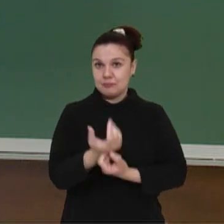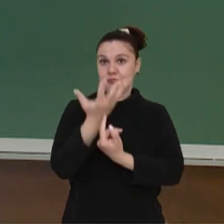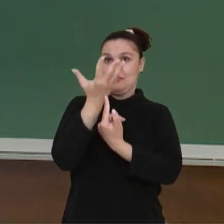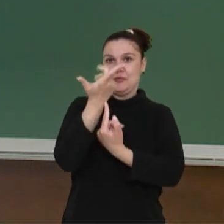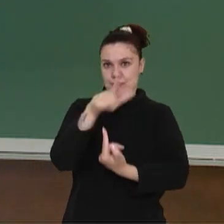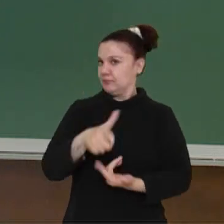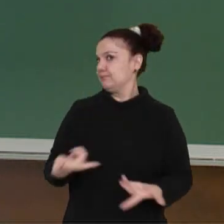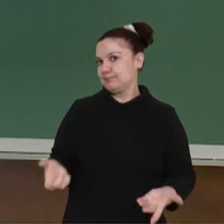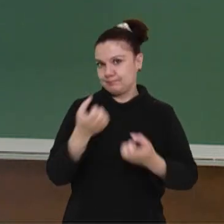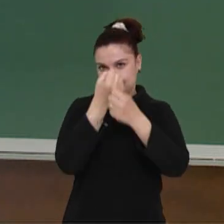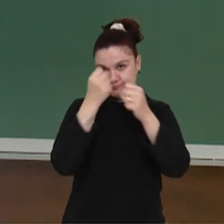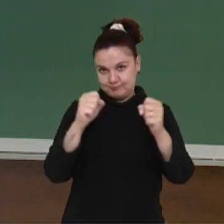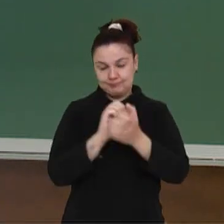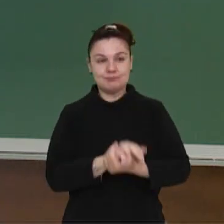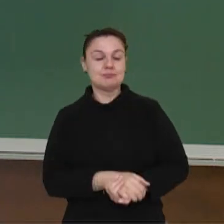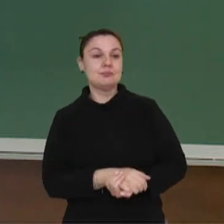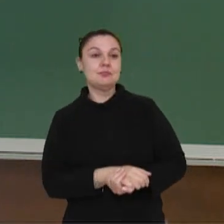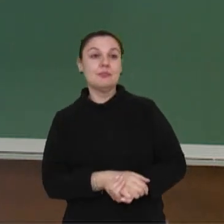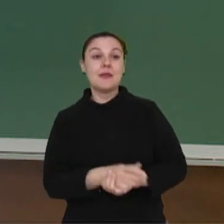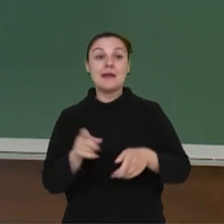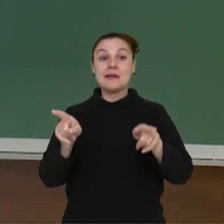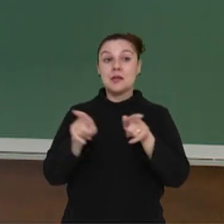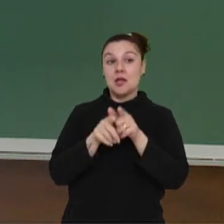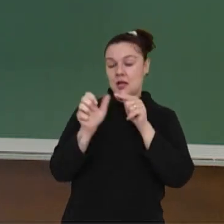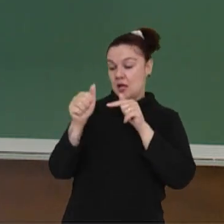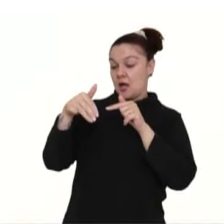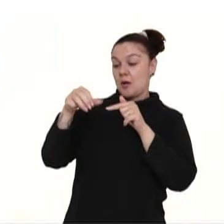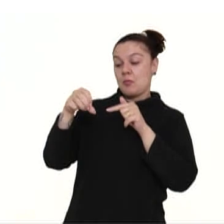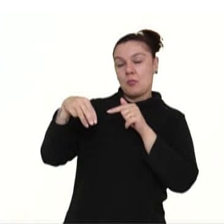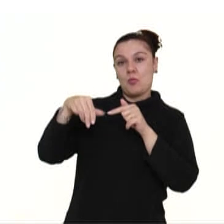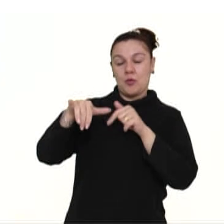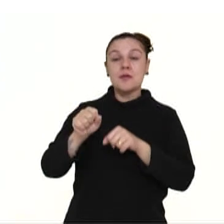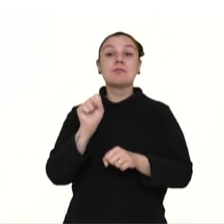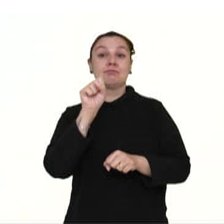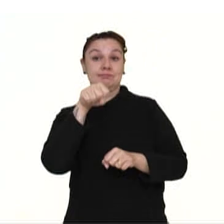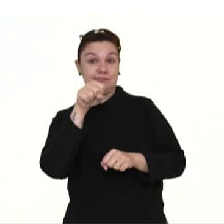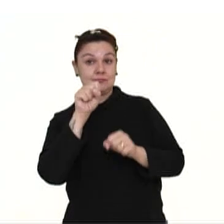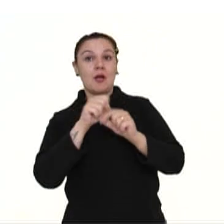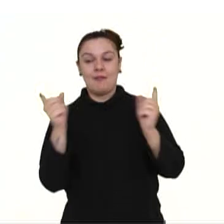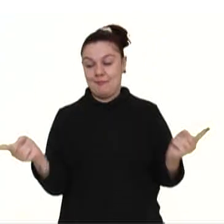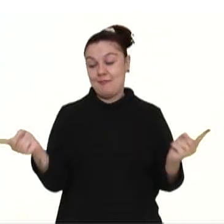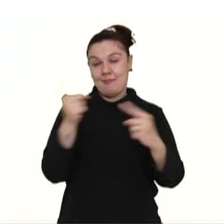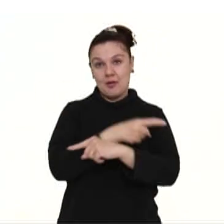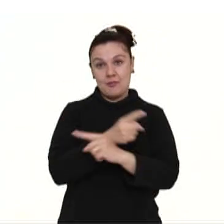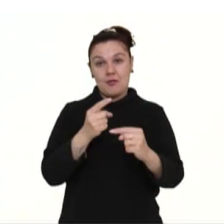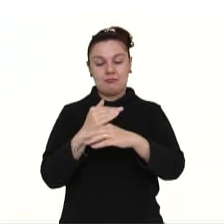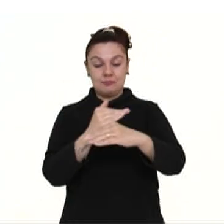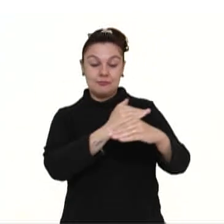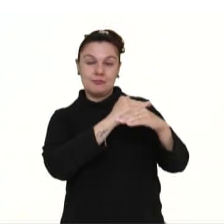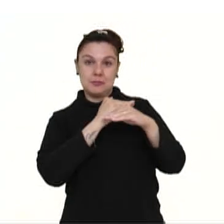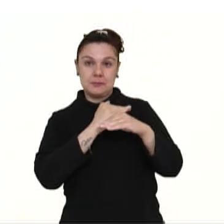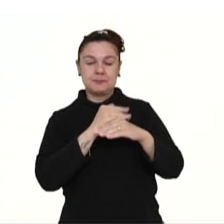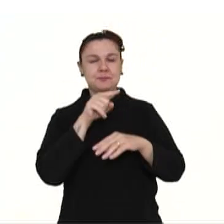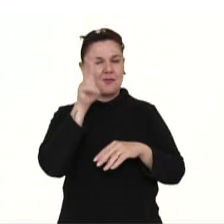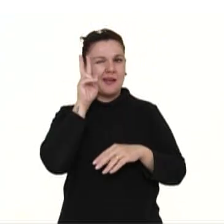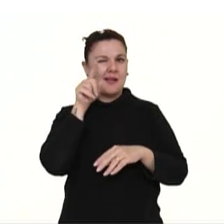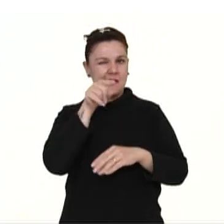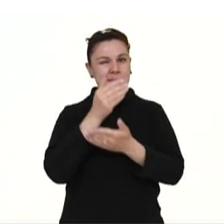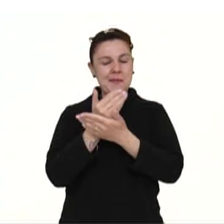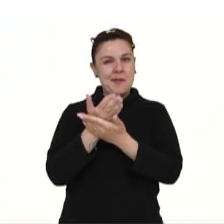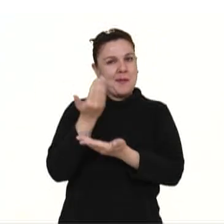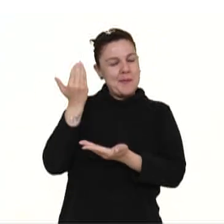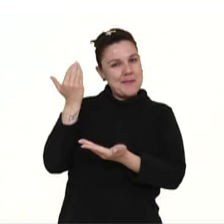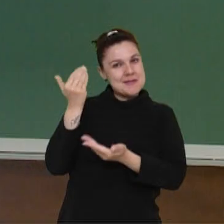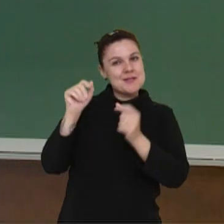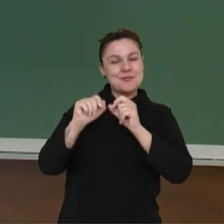esse processo. A produção da amônia, sim, é reversível e o sistema entra em equilíbrio. Na aula passada, vimos